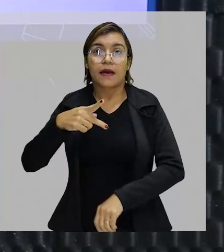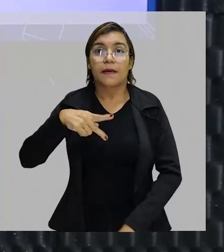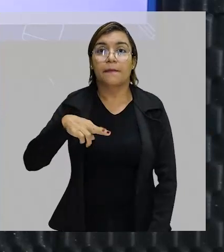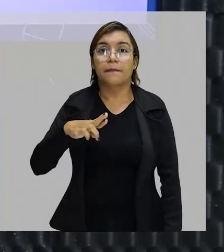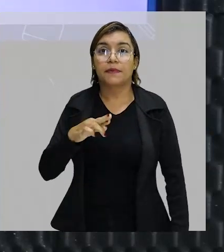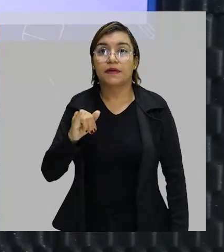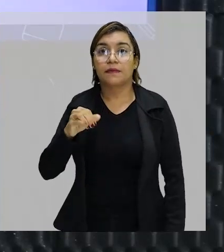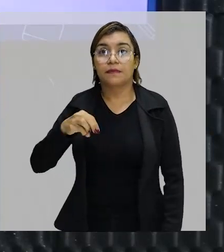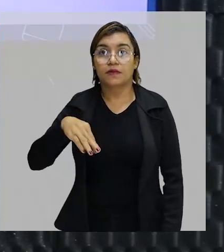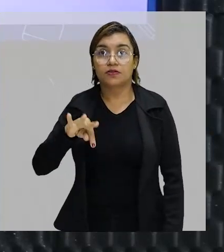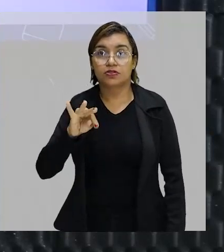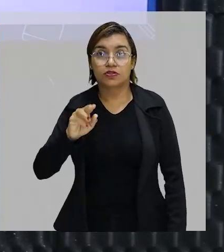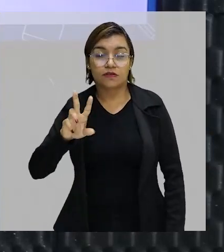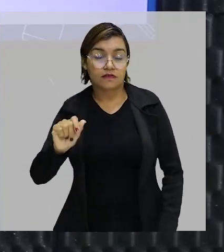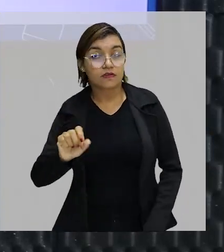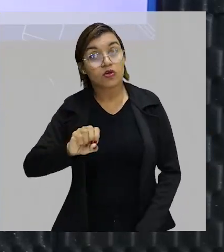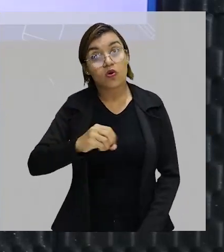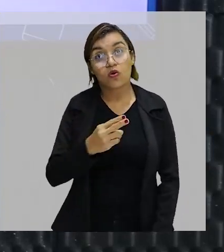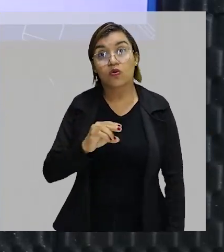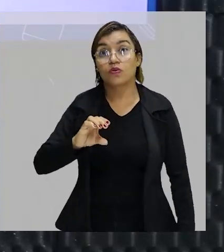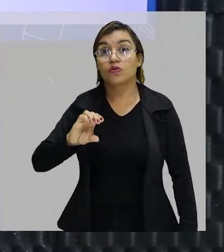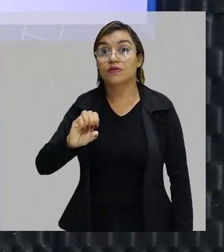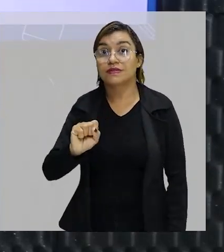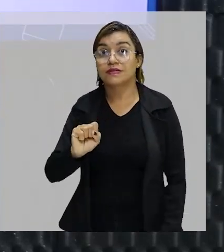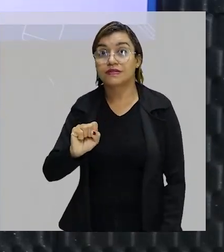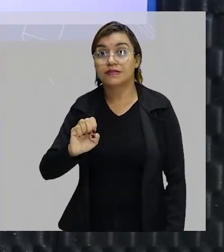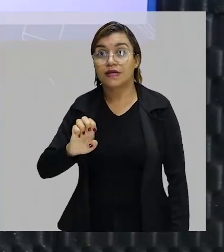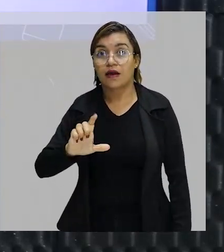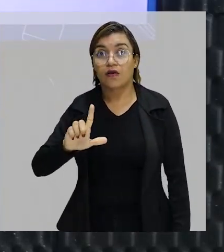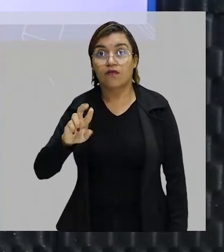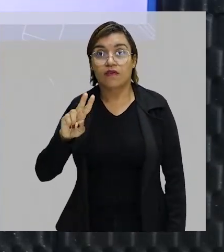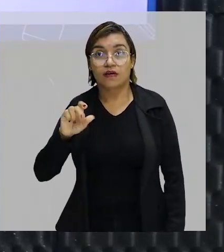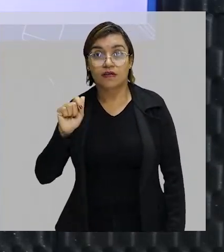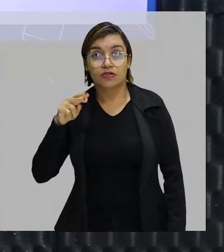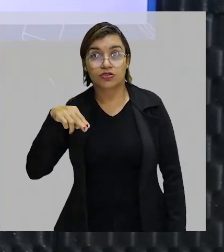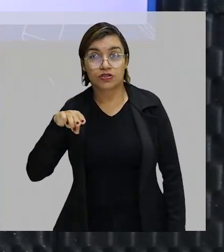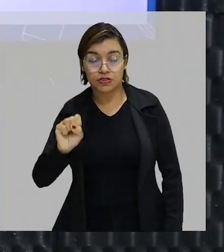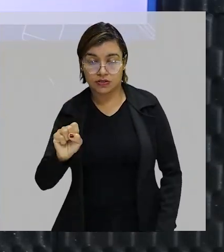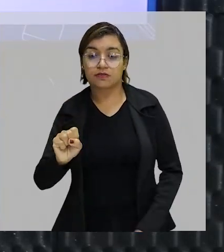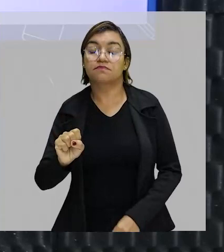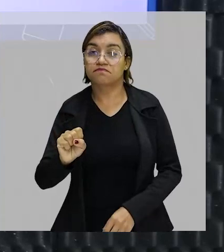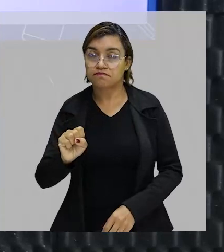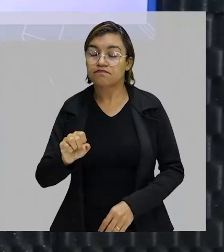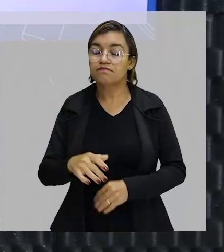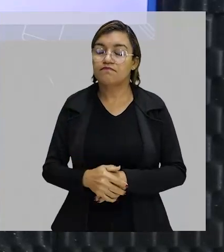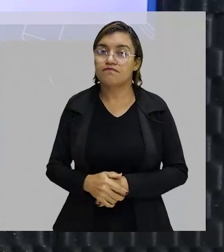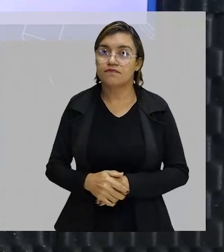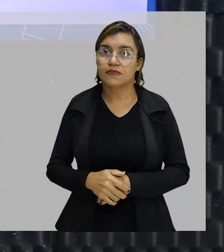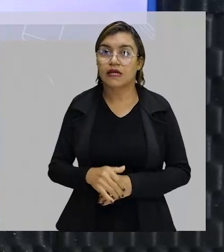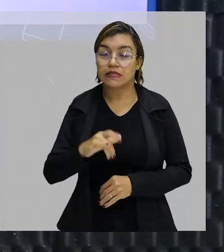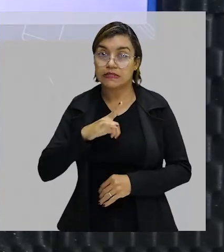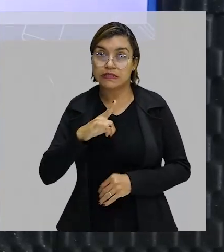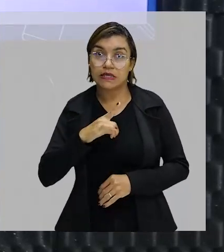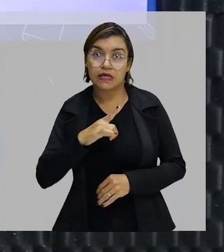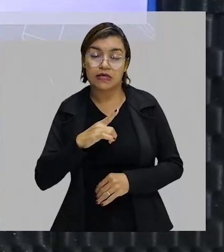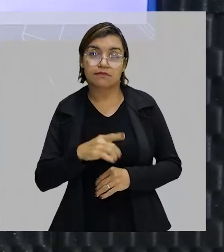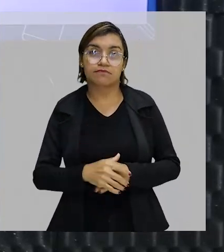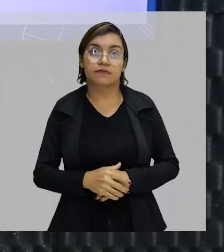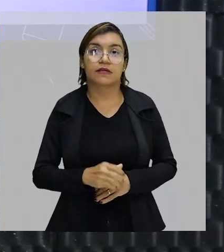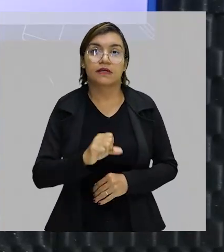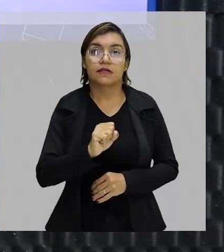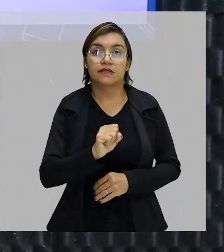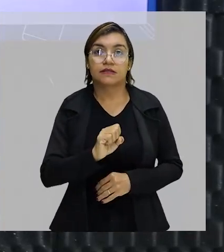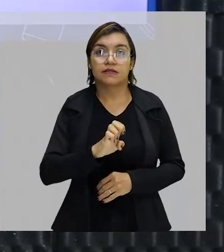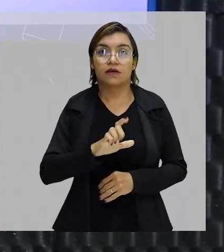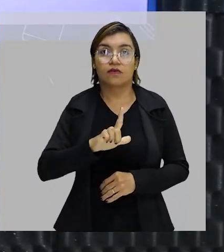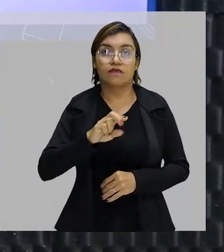ou selvagens. Então existe uma certa gradação cultural. Existe o selvagem, o bárbaro, né, o